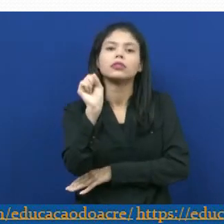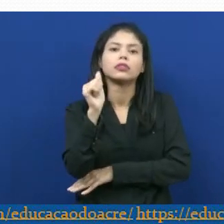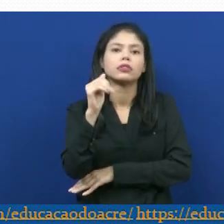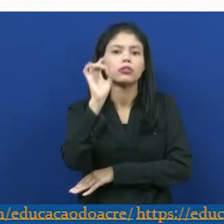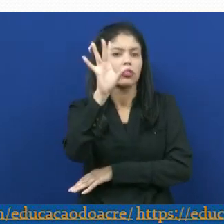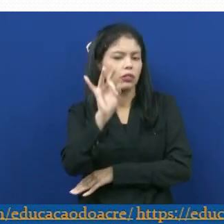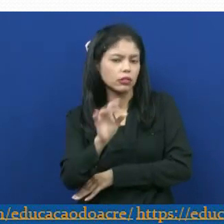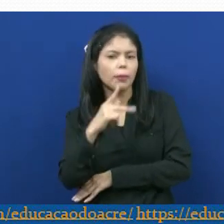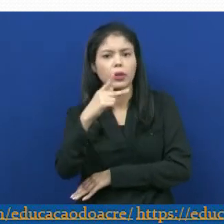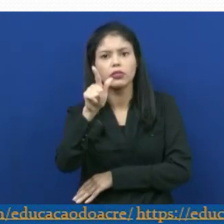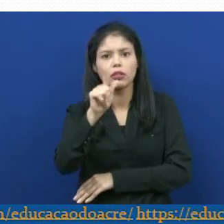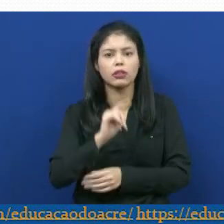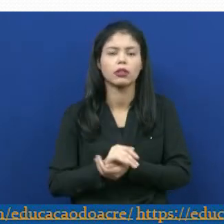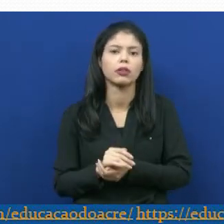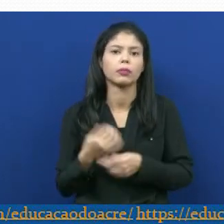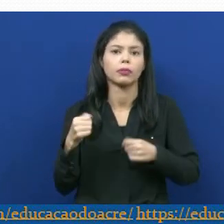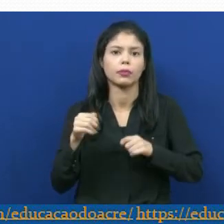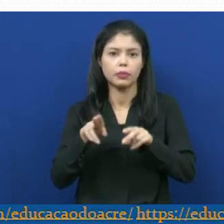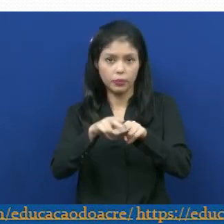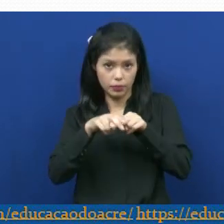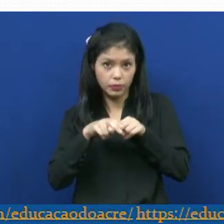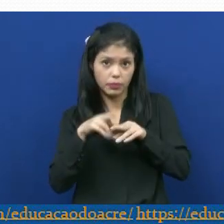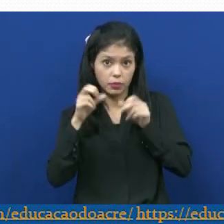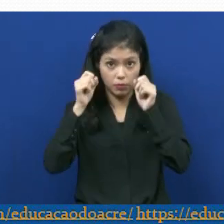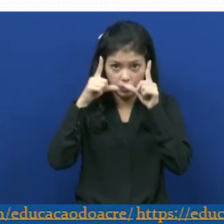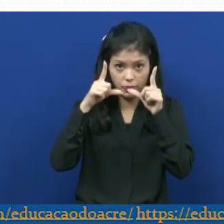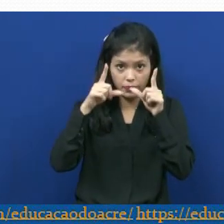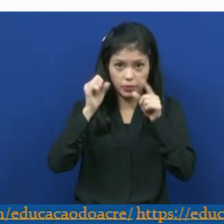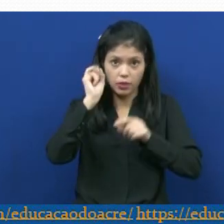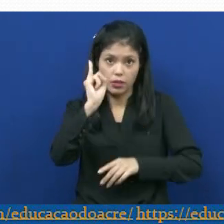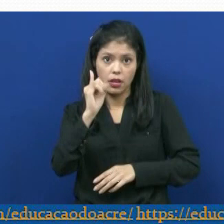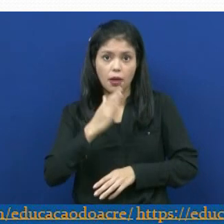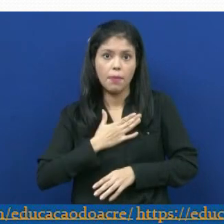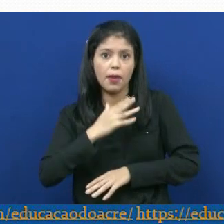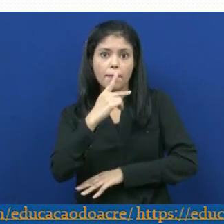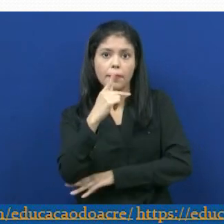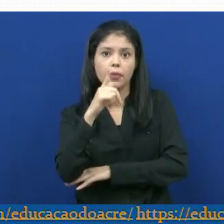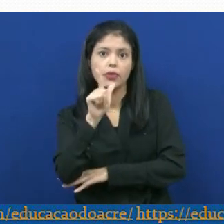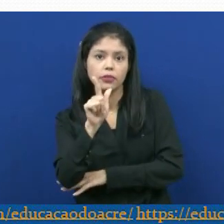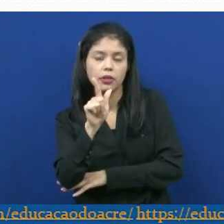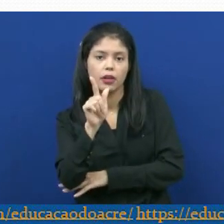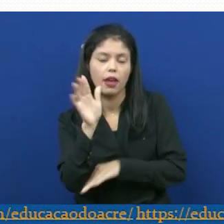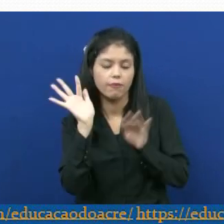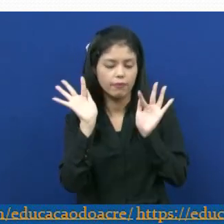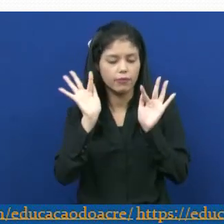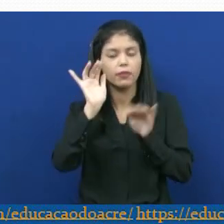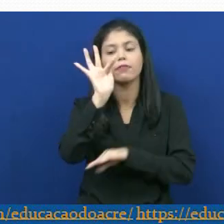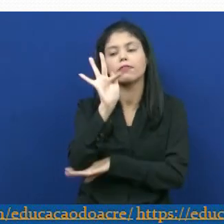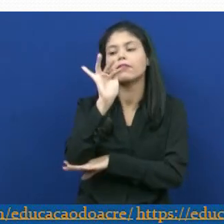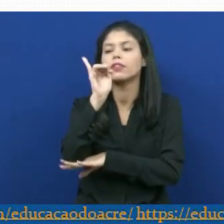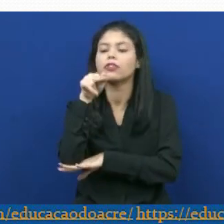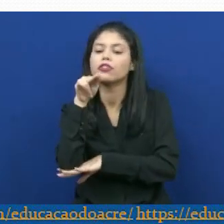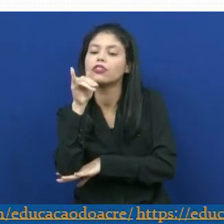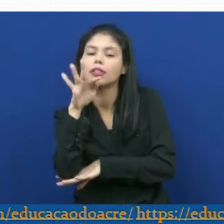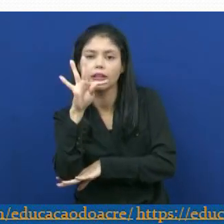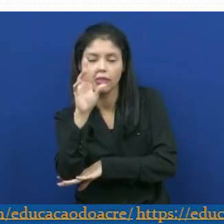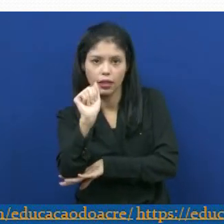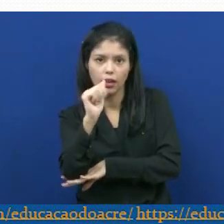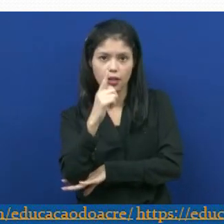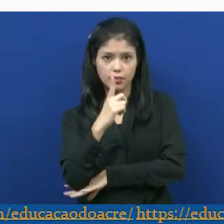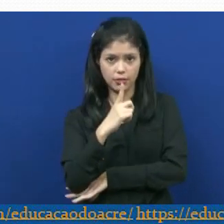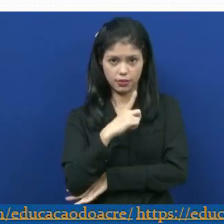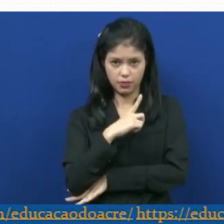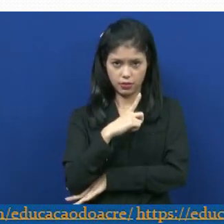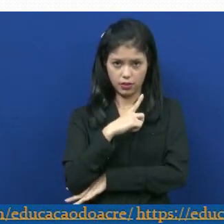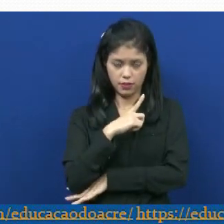Para isso, eu preciso observar o seguinte: se a minha progressão ela é finita, ou seja, se ela